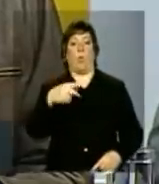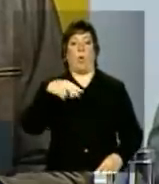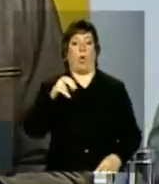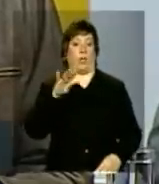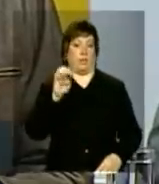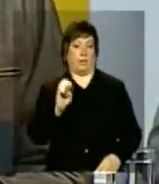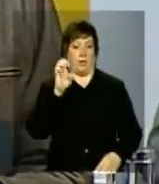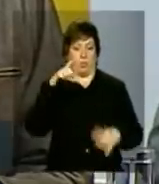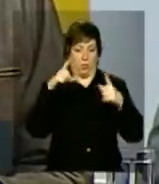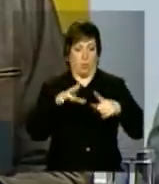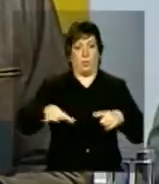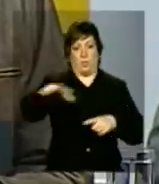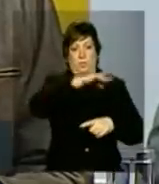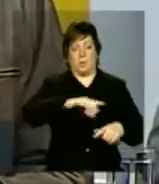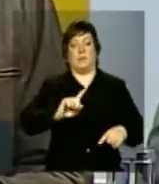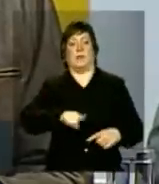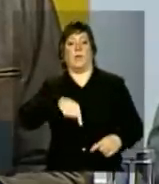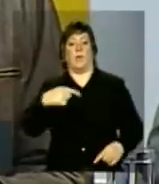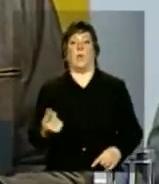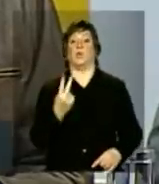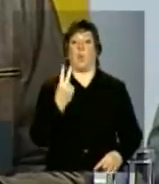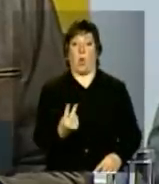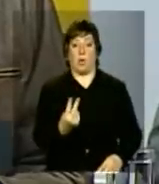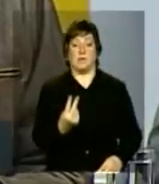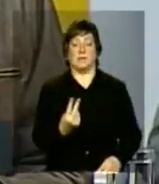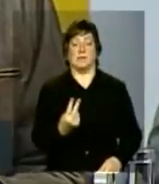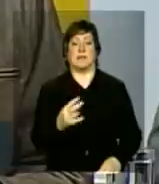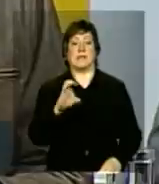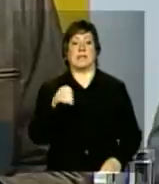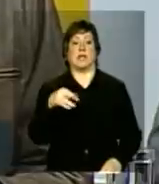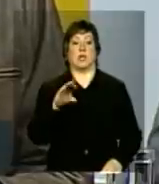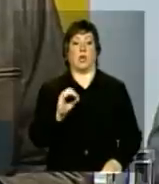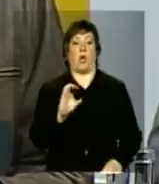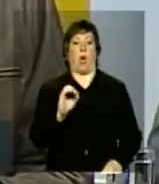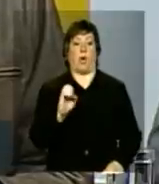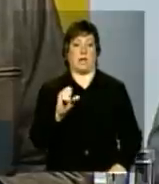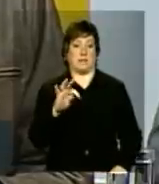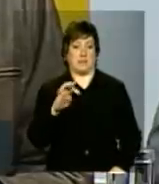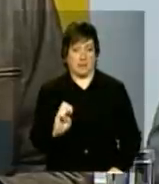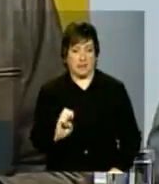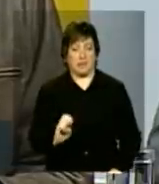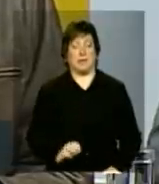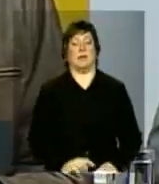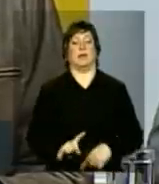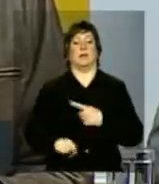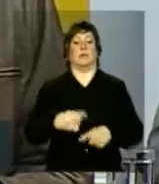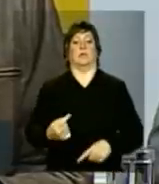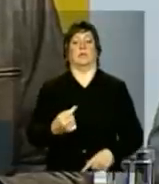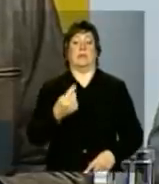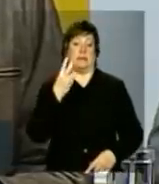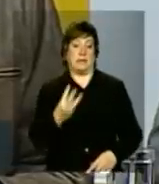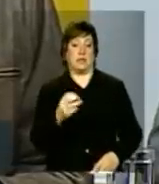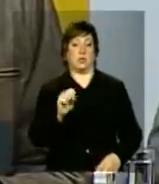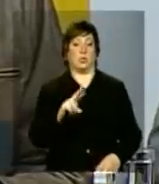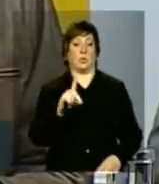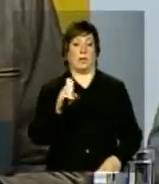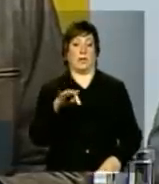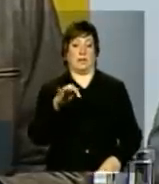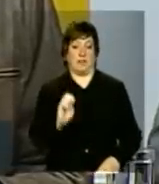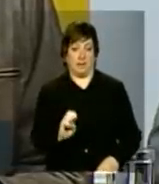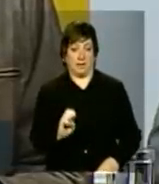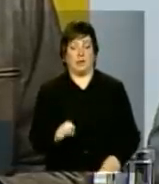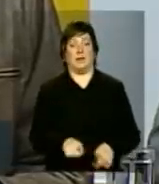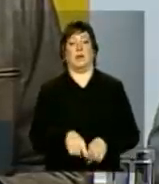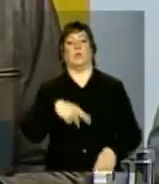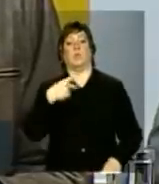norte dois do centro-oeste dois três do Sudeste